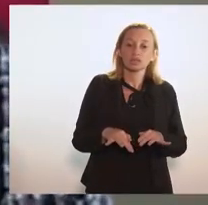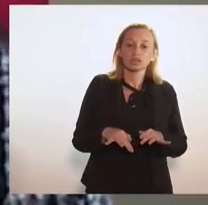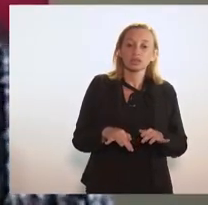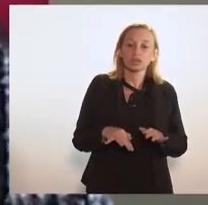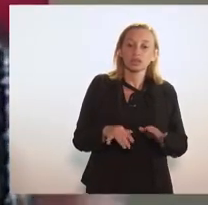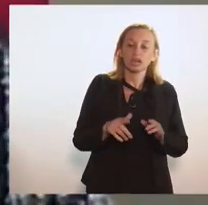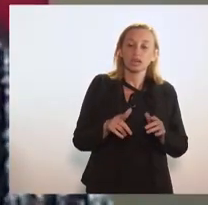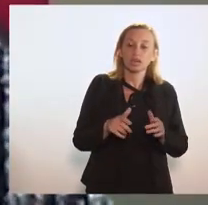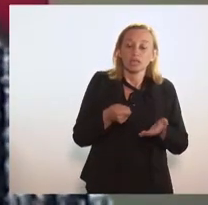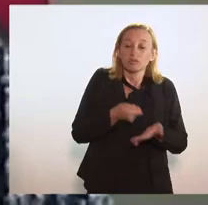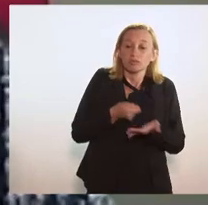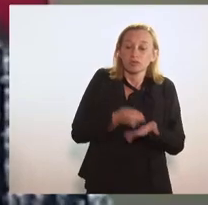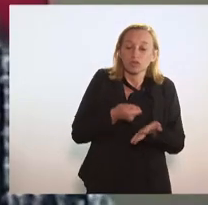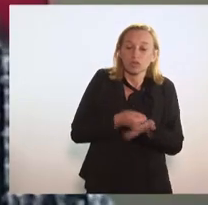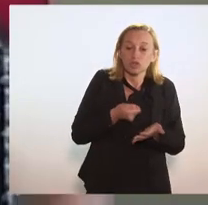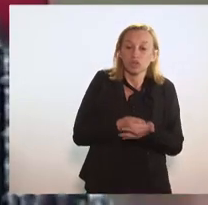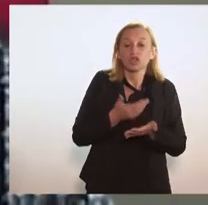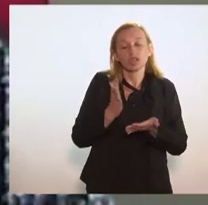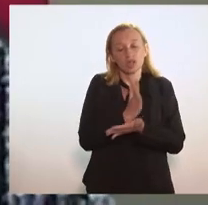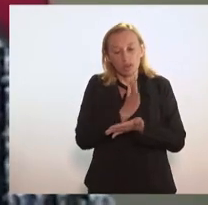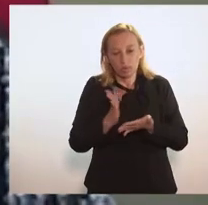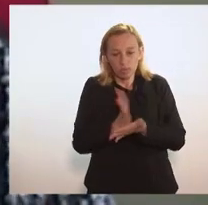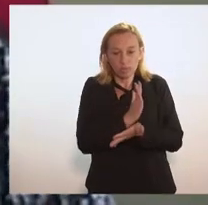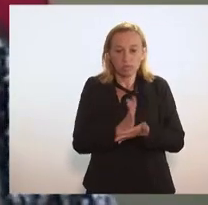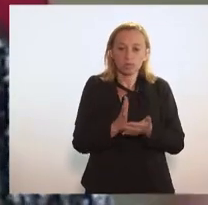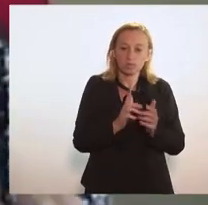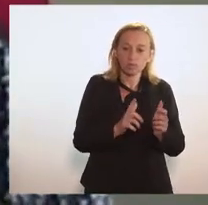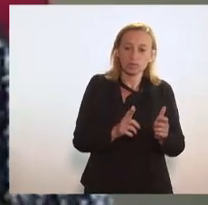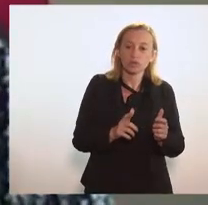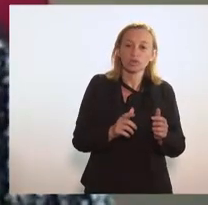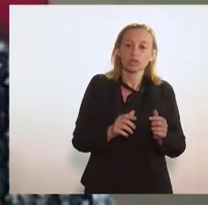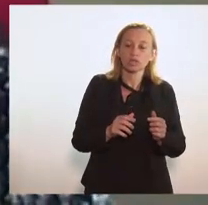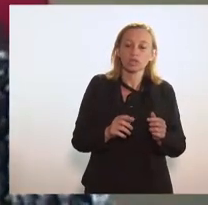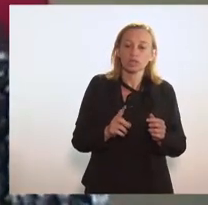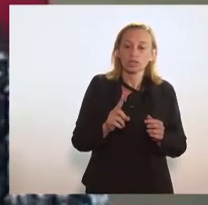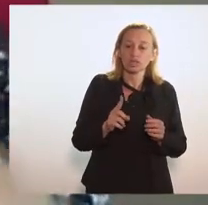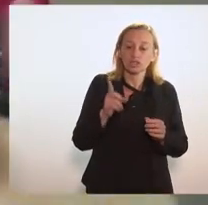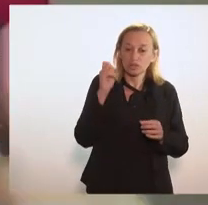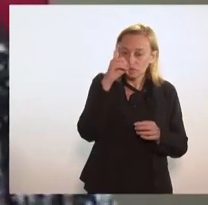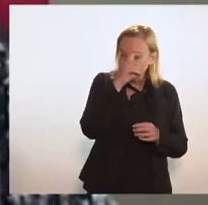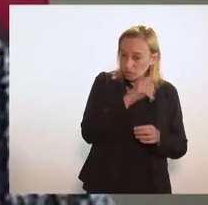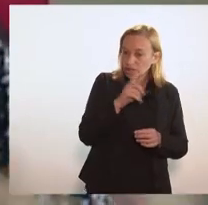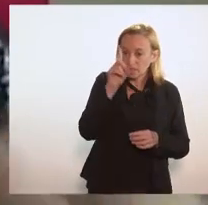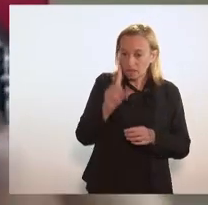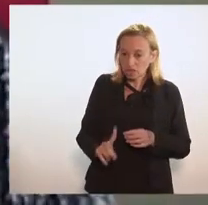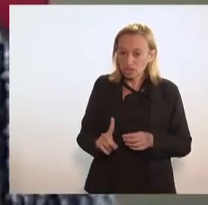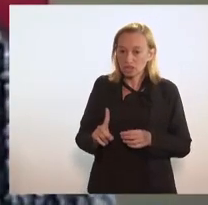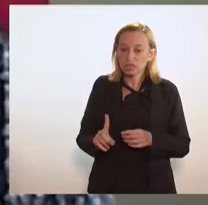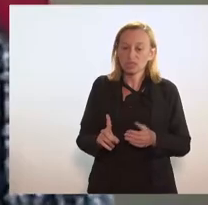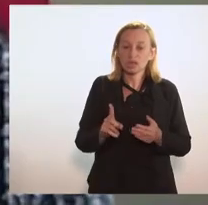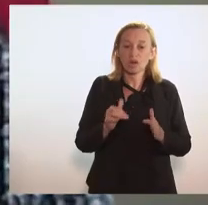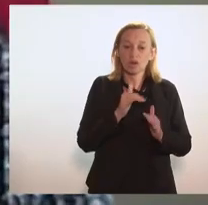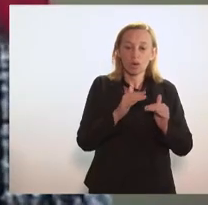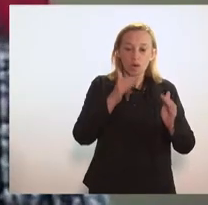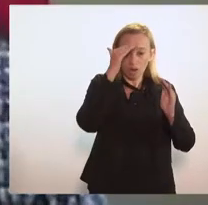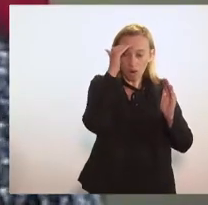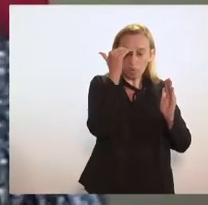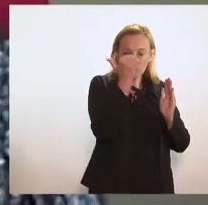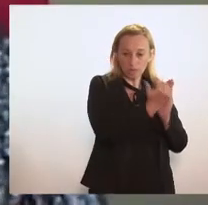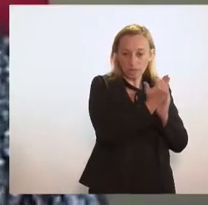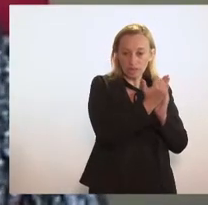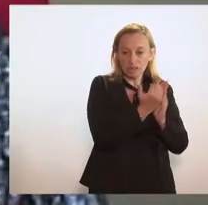rígidos que de alguma maneira engessaria a direção da escola a toda parte da coordenação